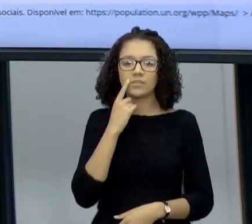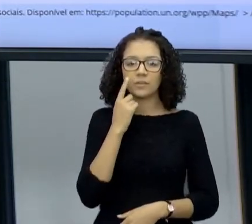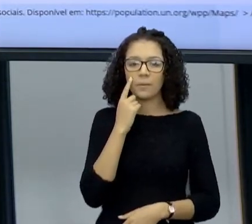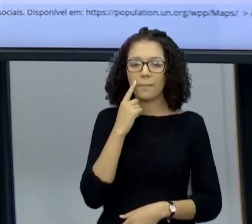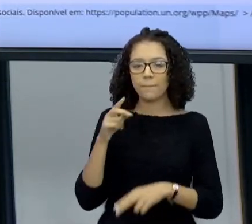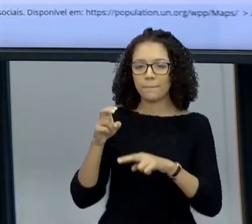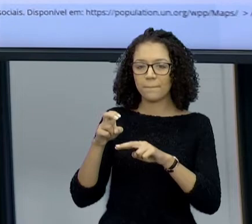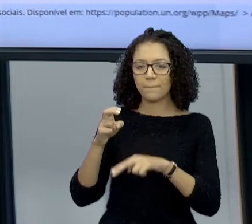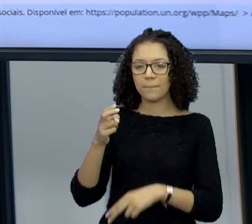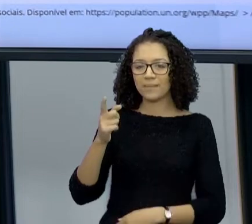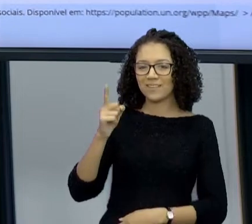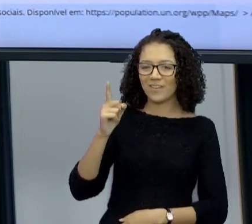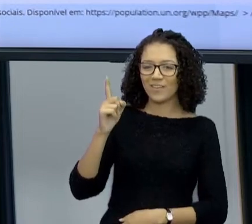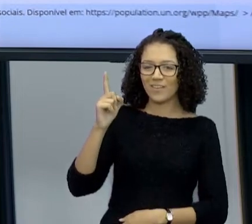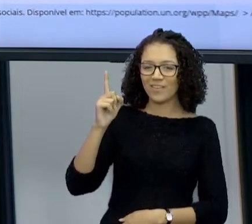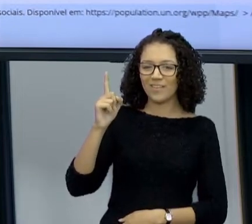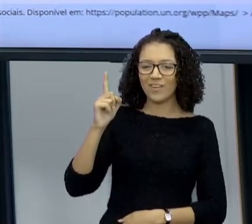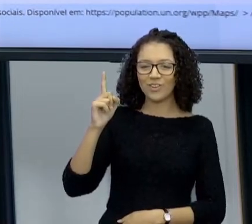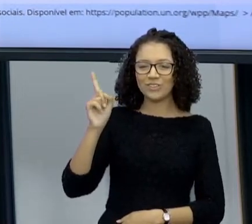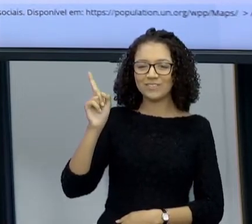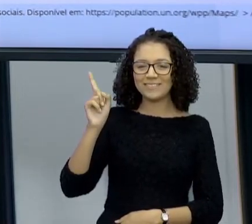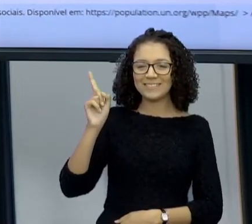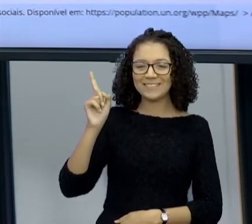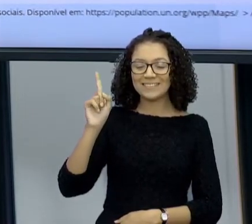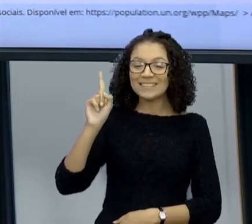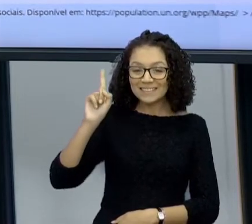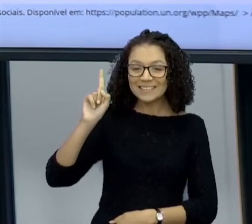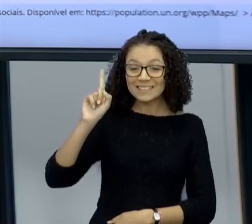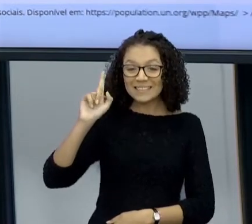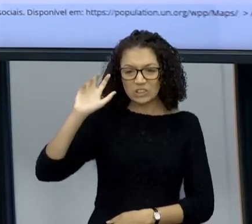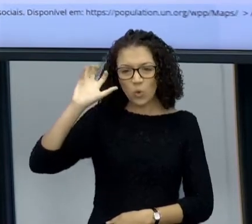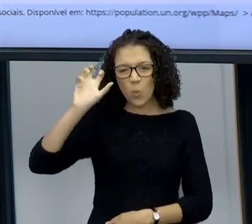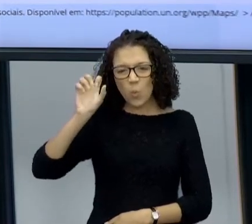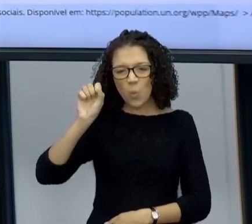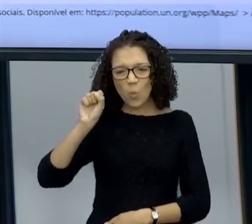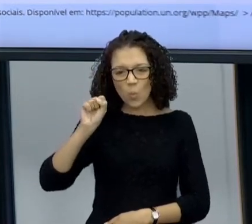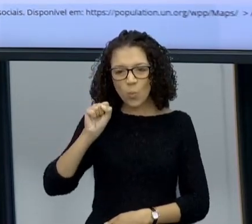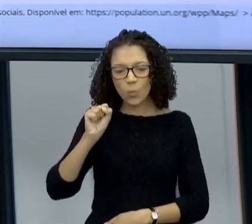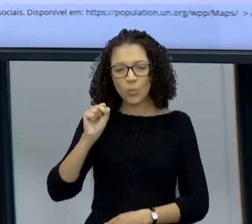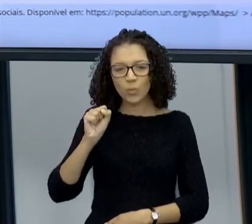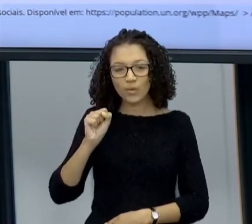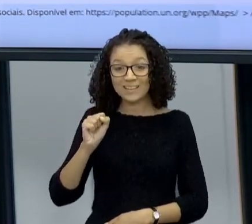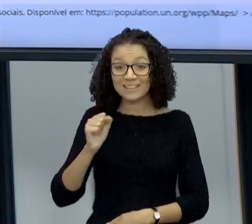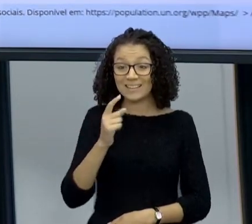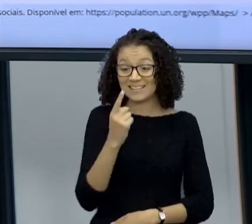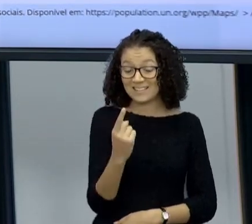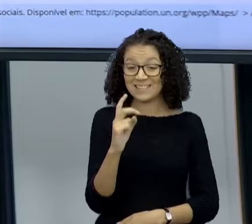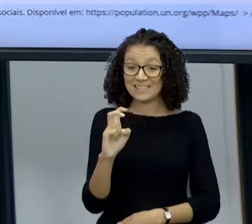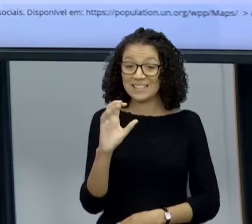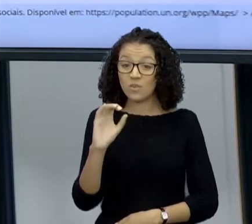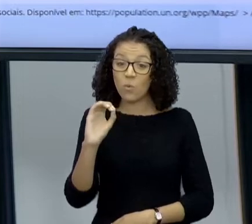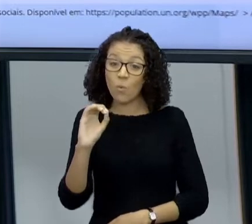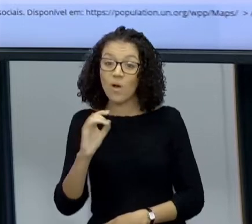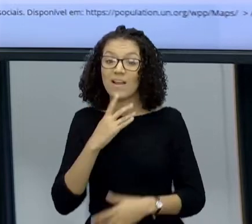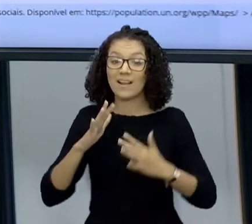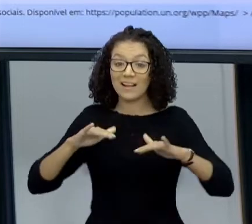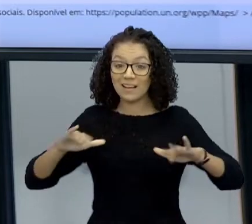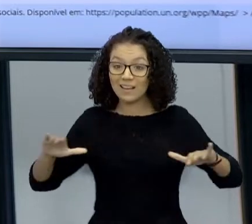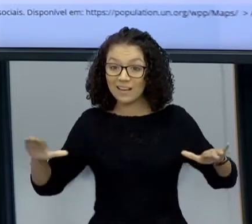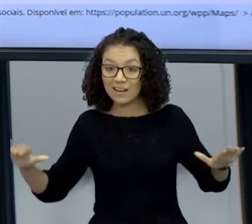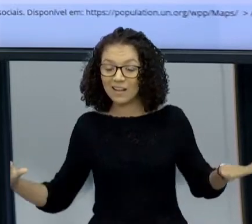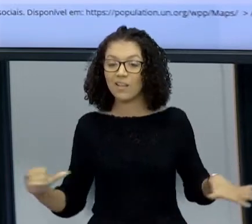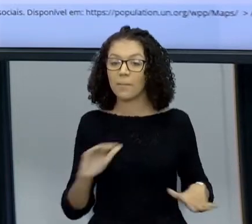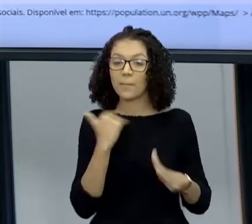está aqui na cor mais escura, né? Ele tem lá acima de 150 crianças que não completam